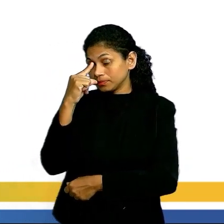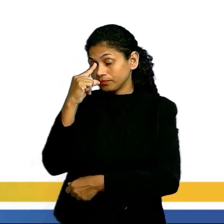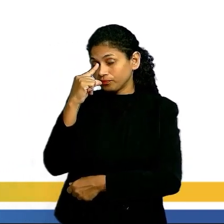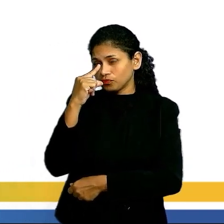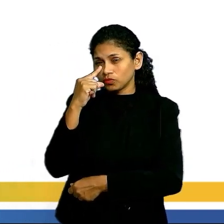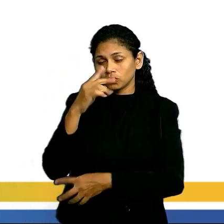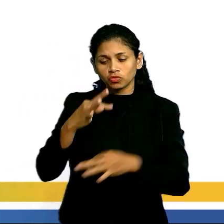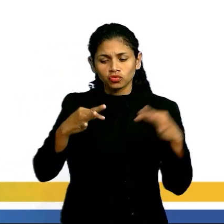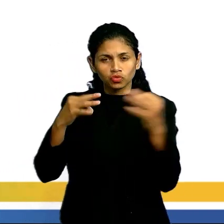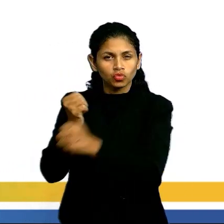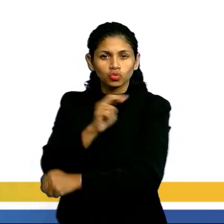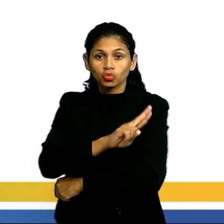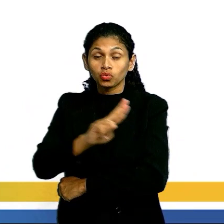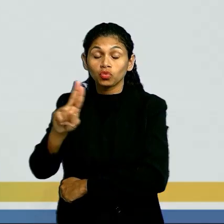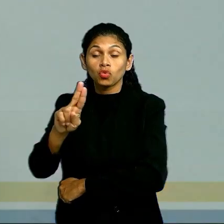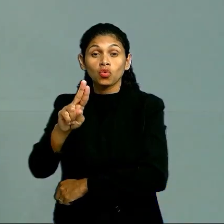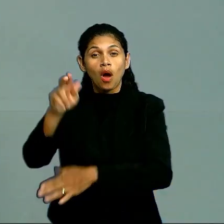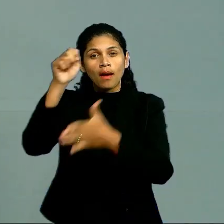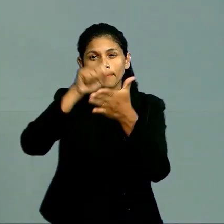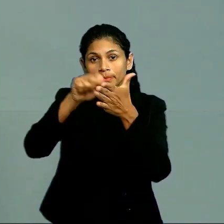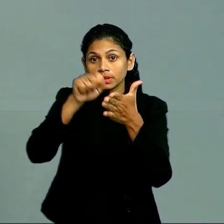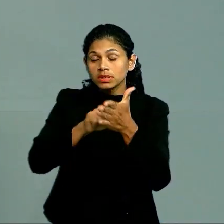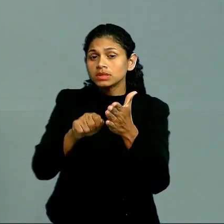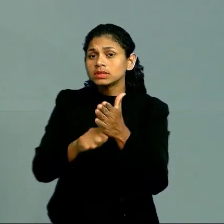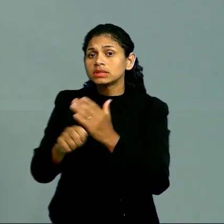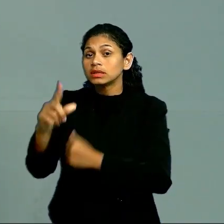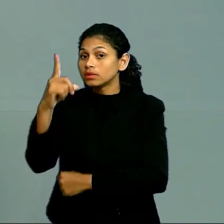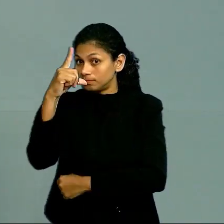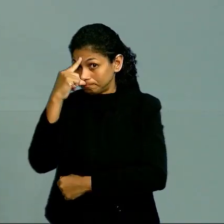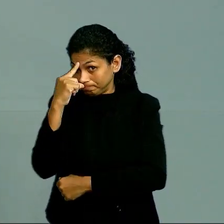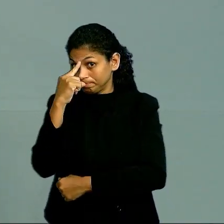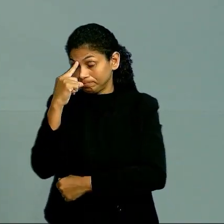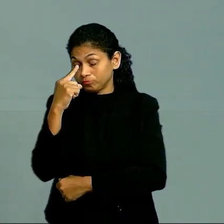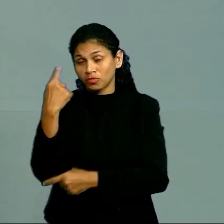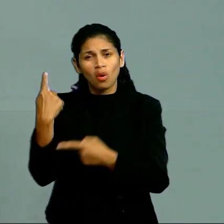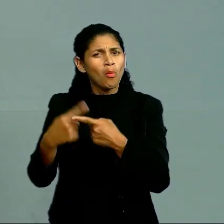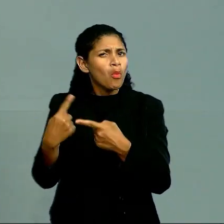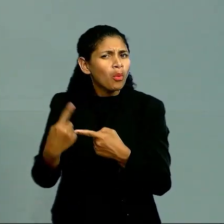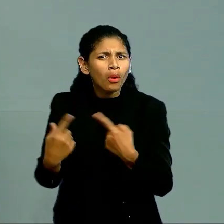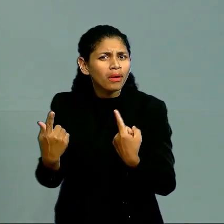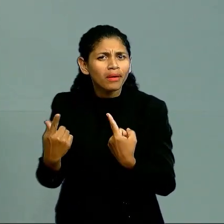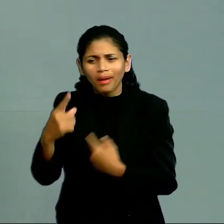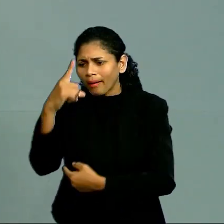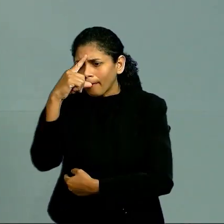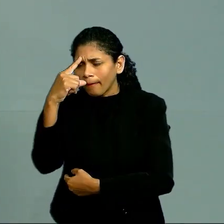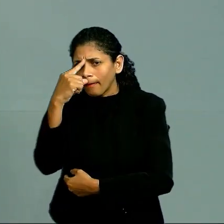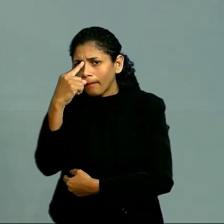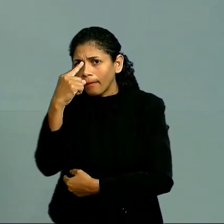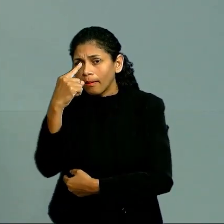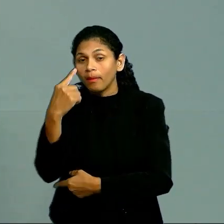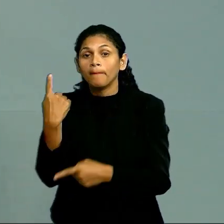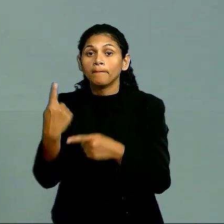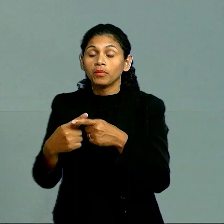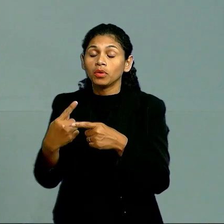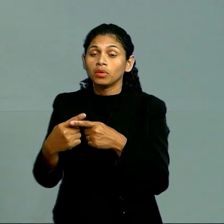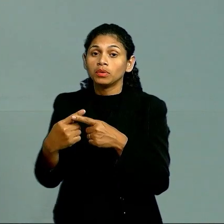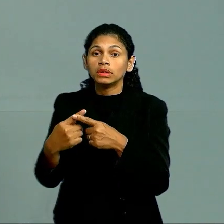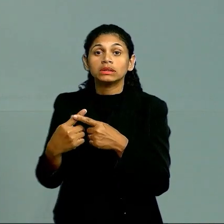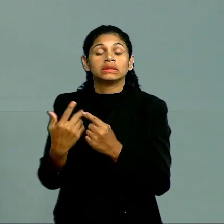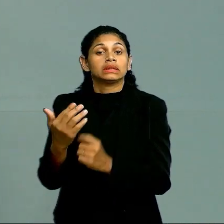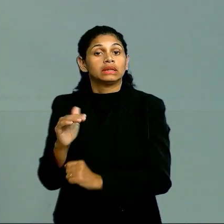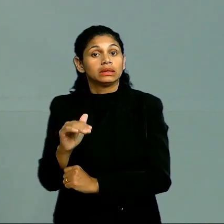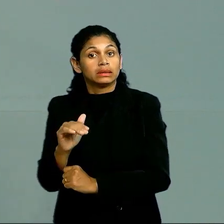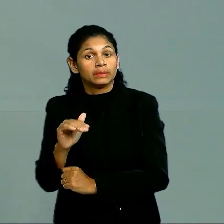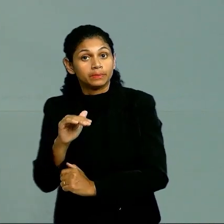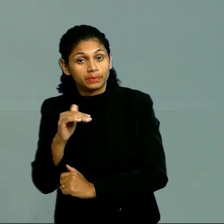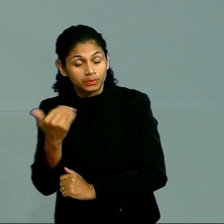de uma espécie é escrito em latim. Por que, professora, em latim? Porque é uma língua, né, morta. Então, ele não vai